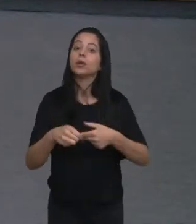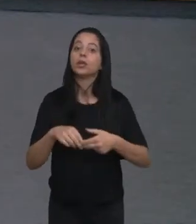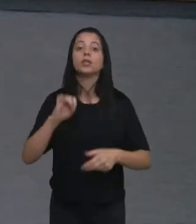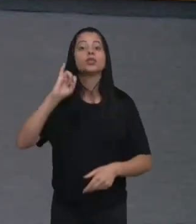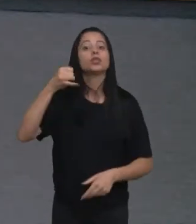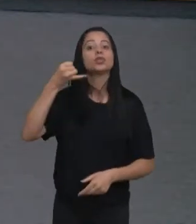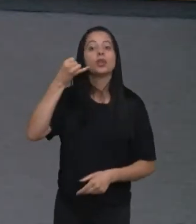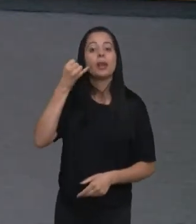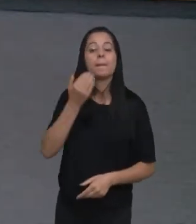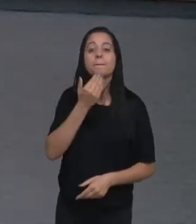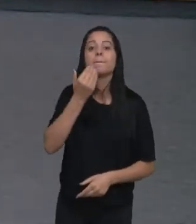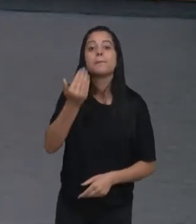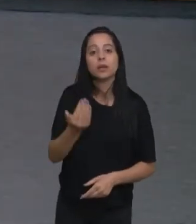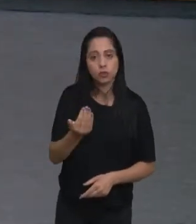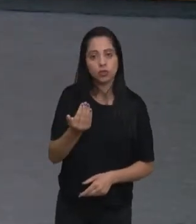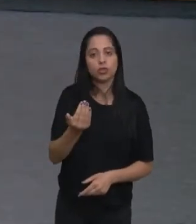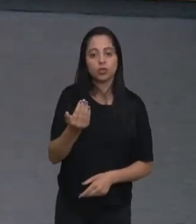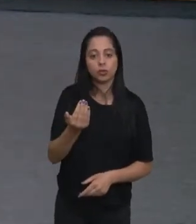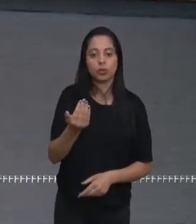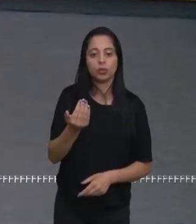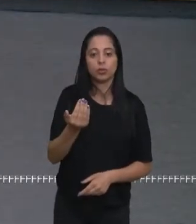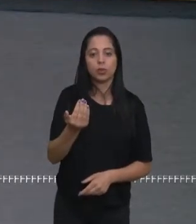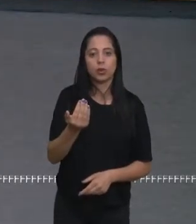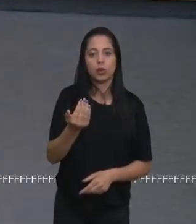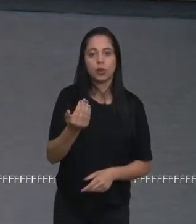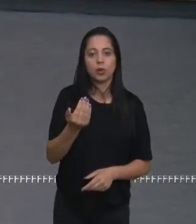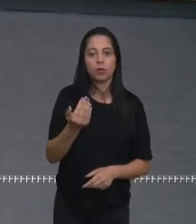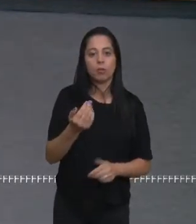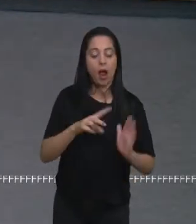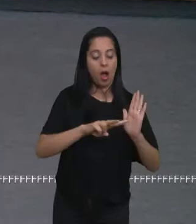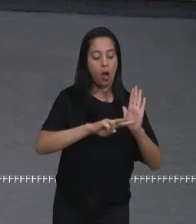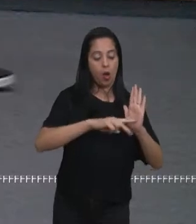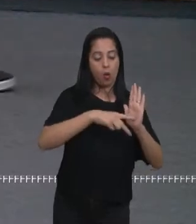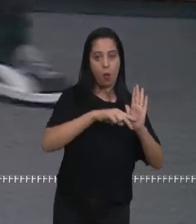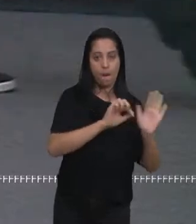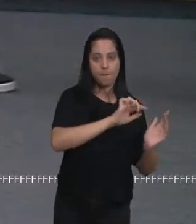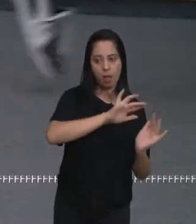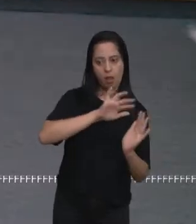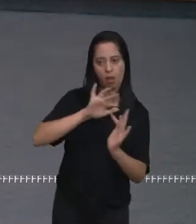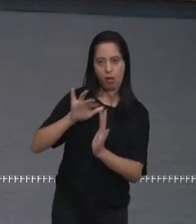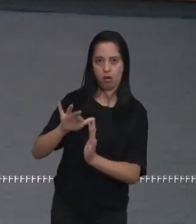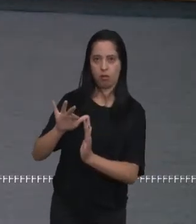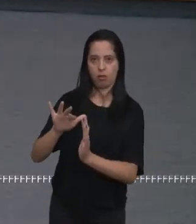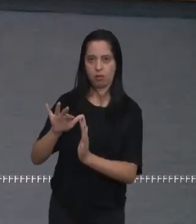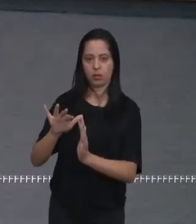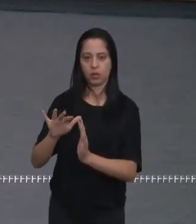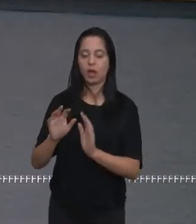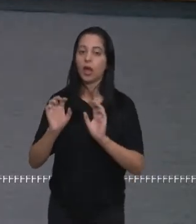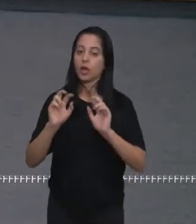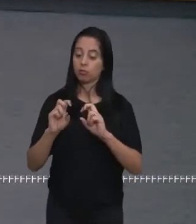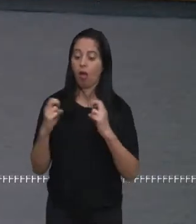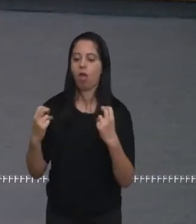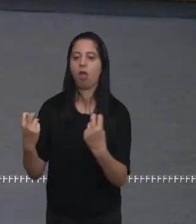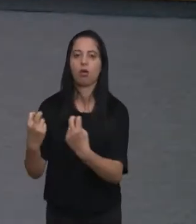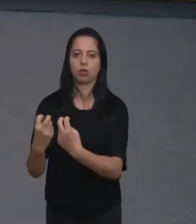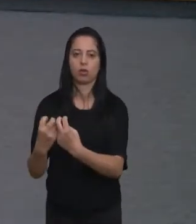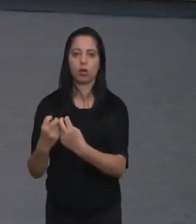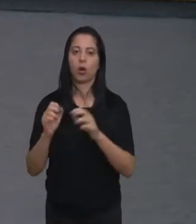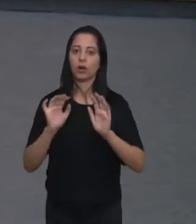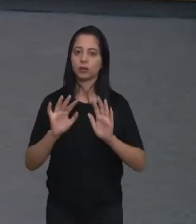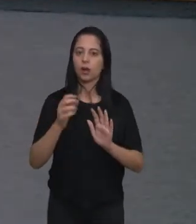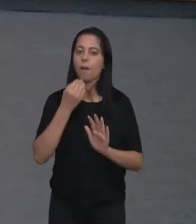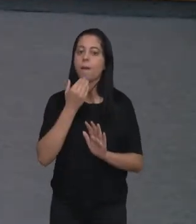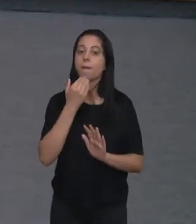Juliana Fraga fez esse pedido para receber o sindicato. Então, eu aqui reitero